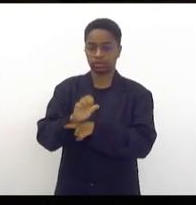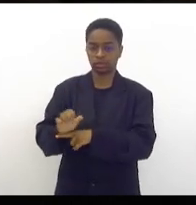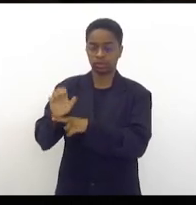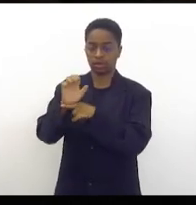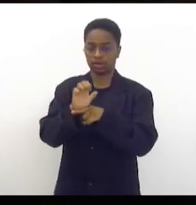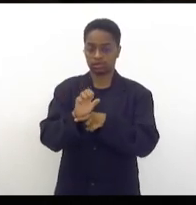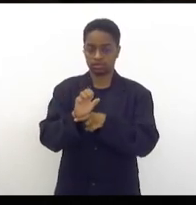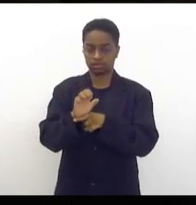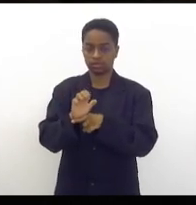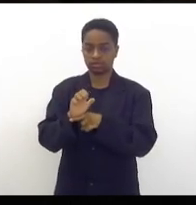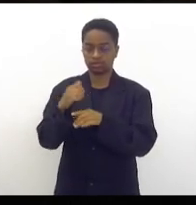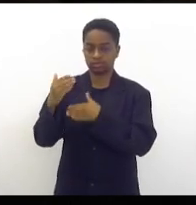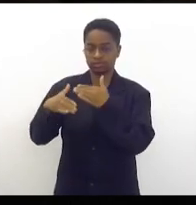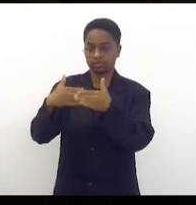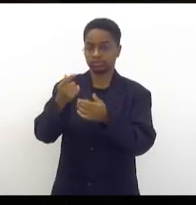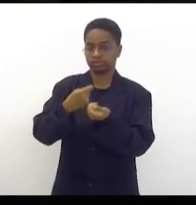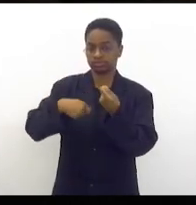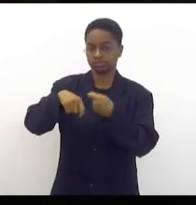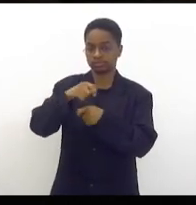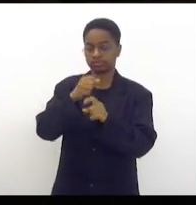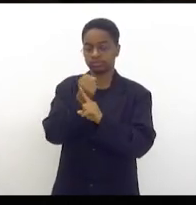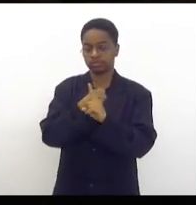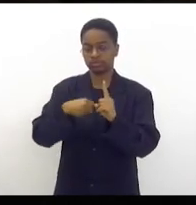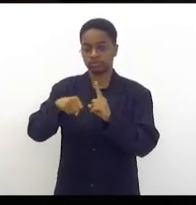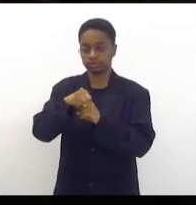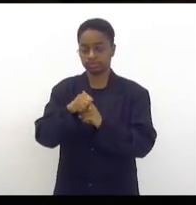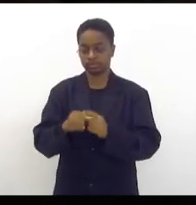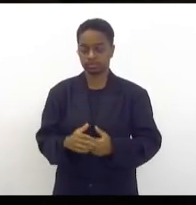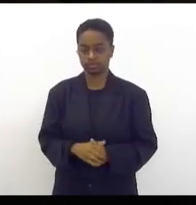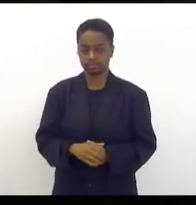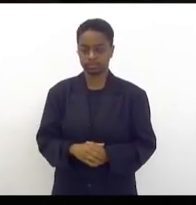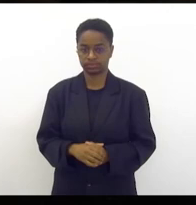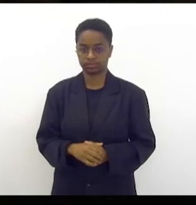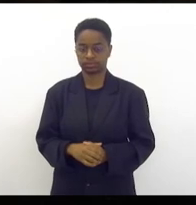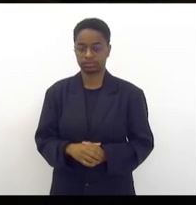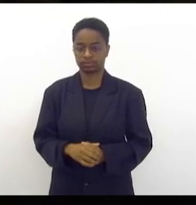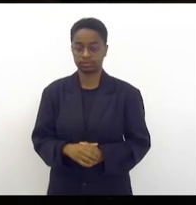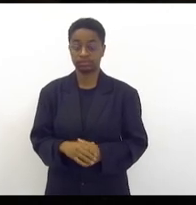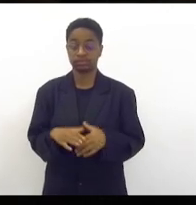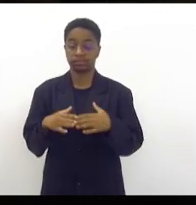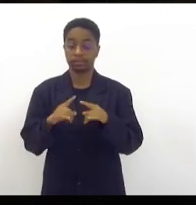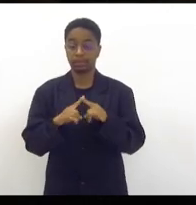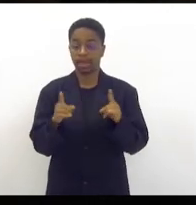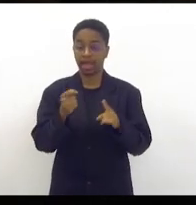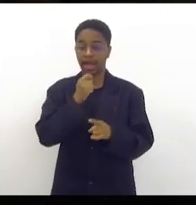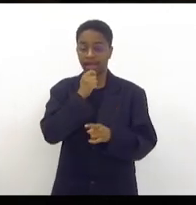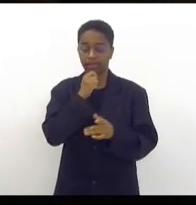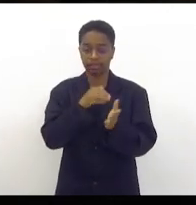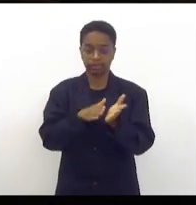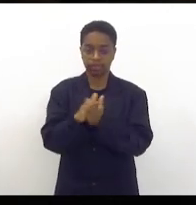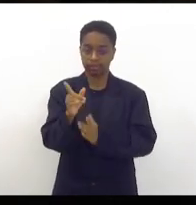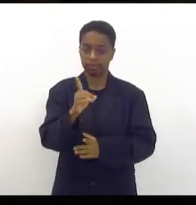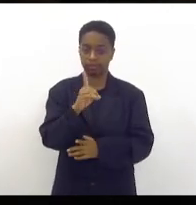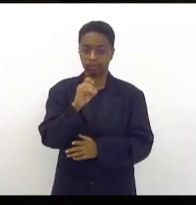Plano Estratégico de Desenvolvimento Econômico e Social, o PEDES. Ainda não foram publicados.